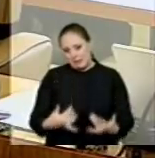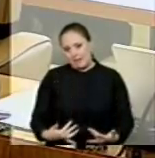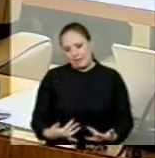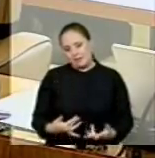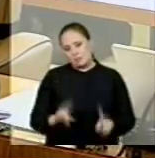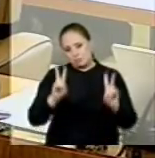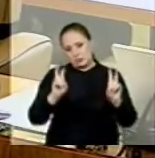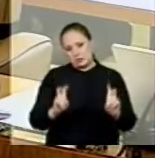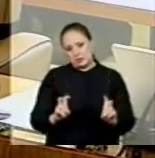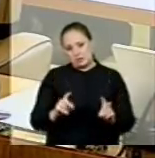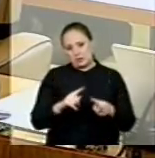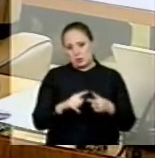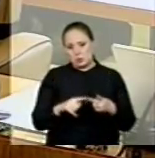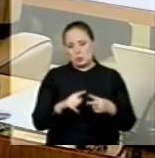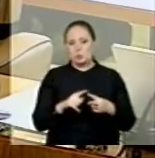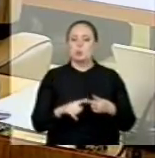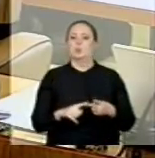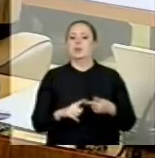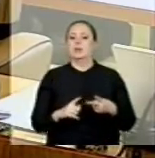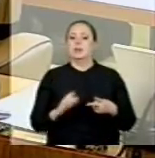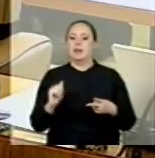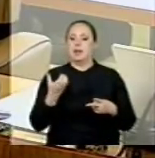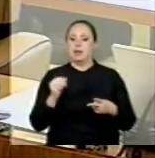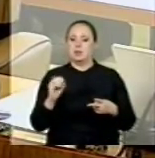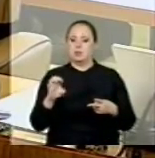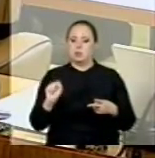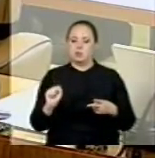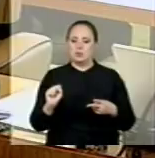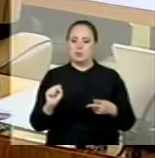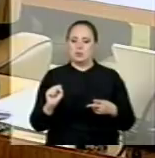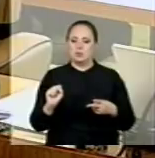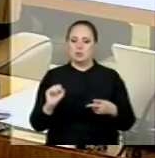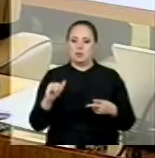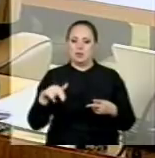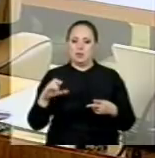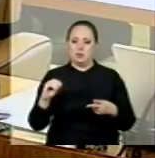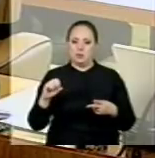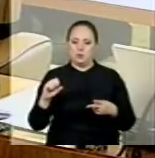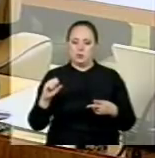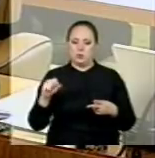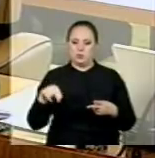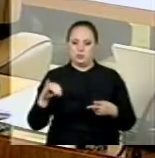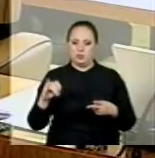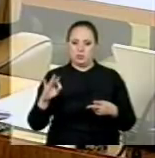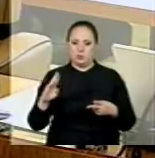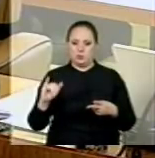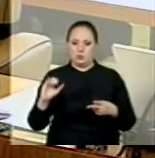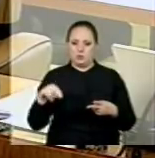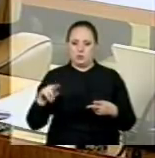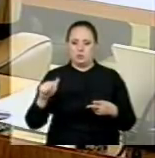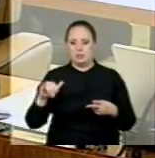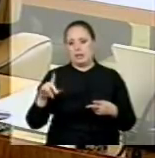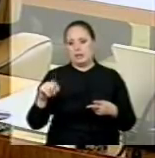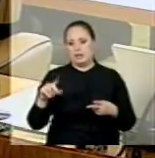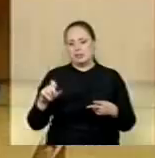que tratam ambas estas ações diretas de inconstitucionalidade e é o relatório de ambas,